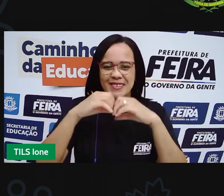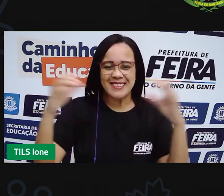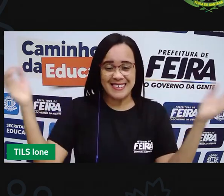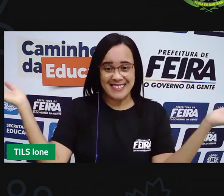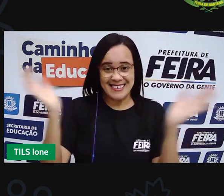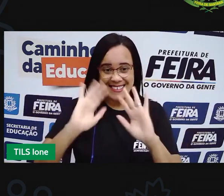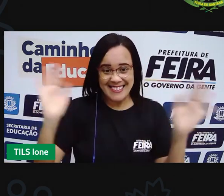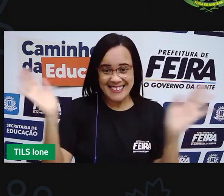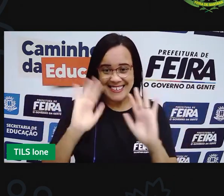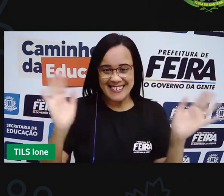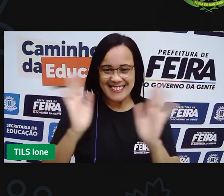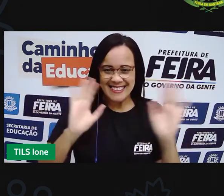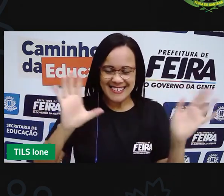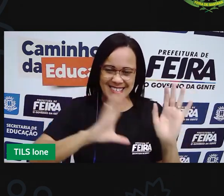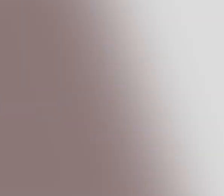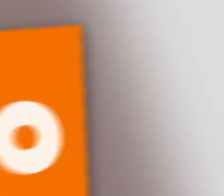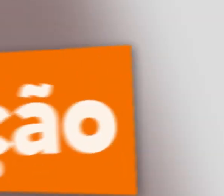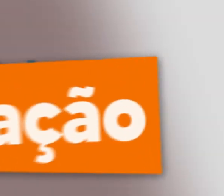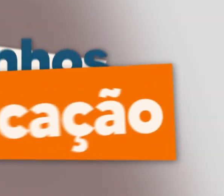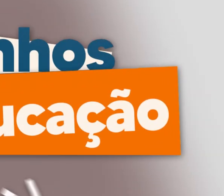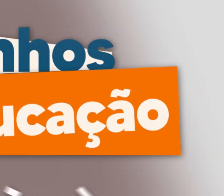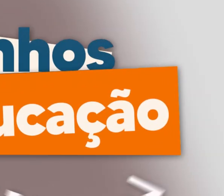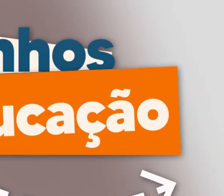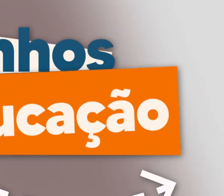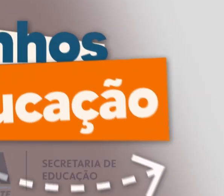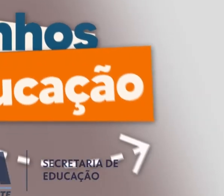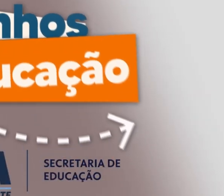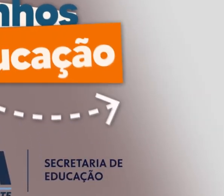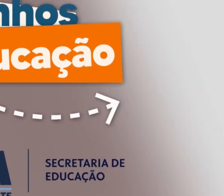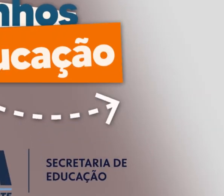Tchau, tchau, meu amor. Tchau,